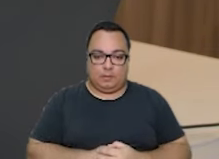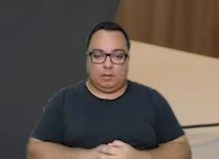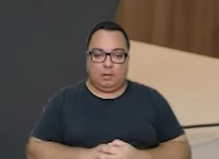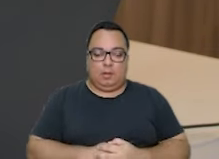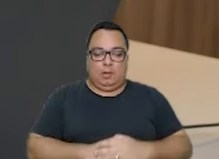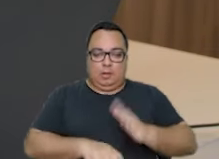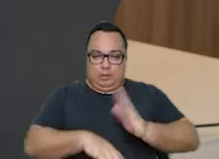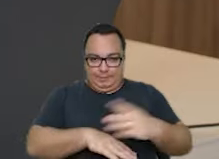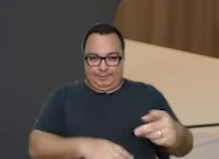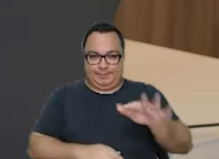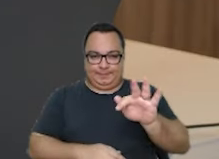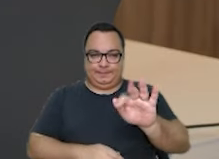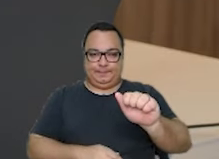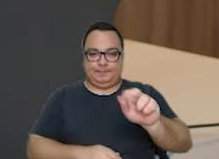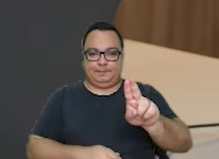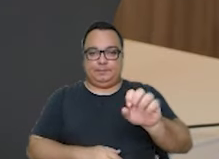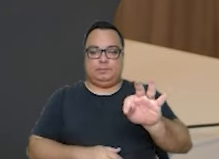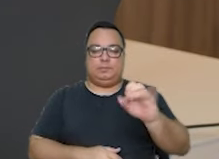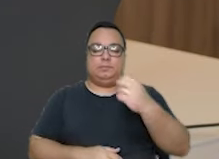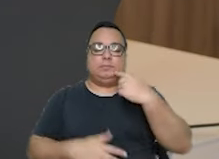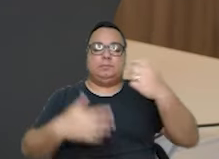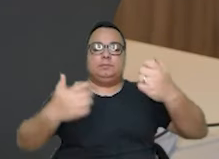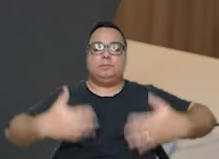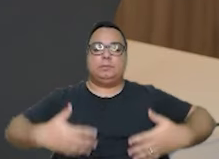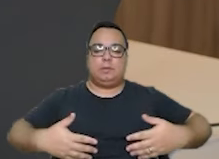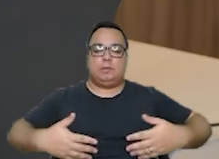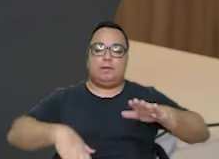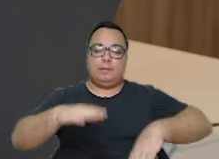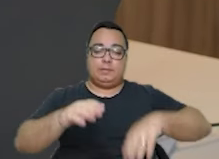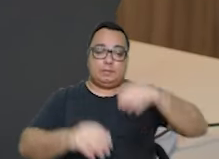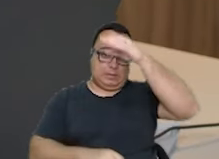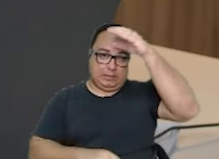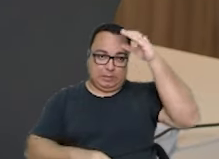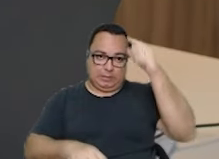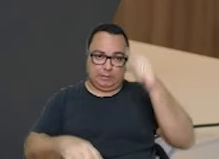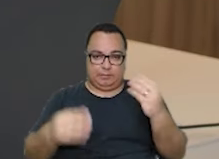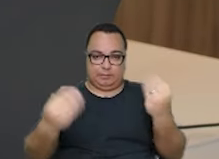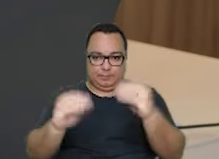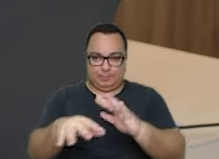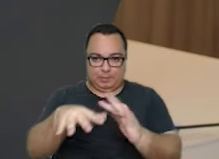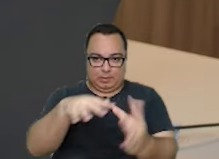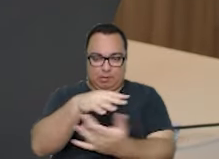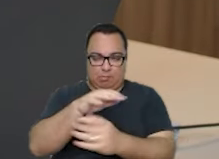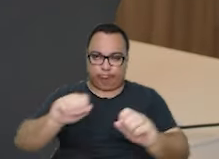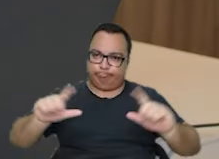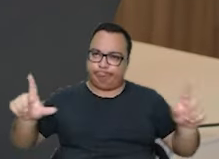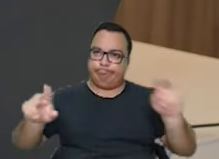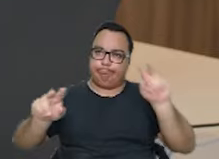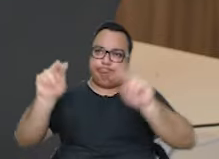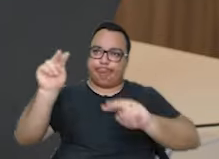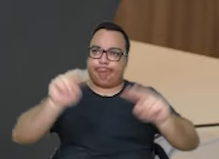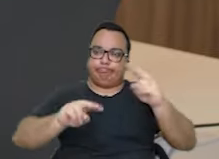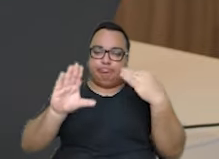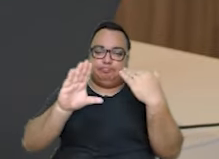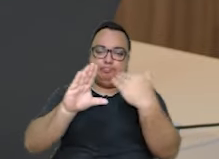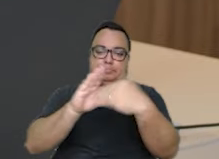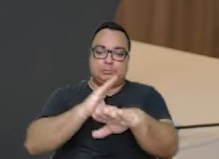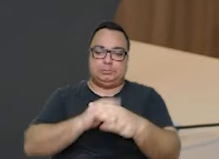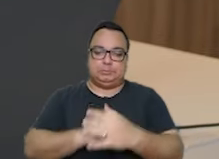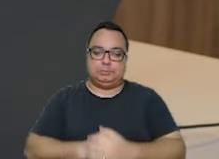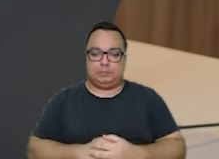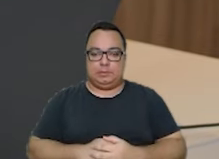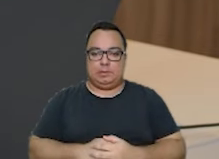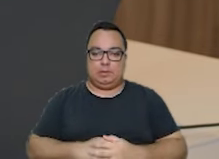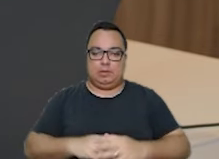Fausto o mesmo cliente que às vezes te entra na tua rede social eh às vezes manda alguma coisa lá no no link